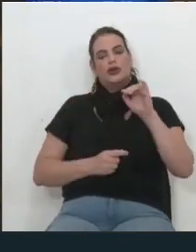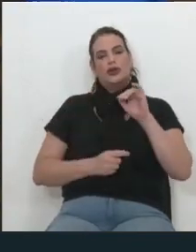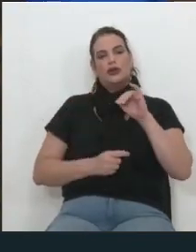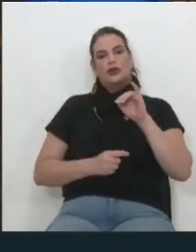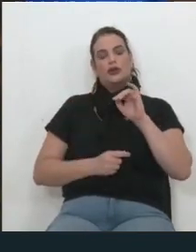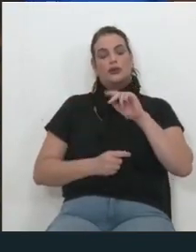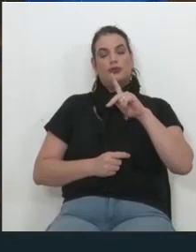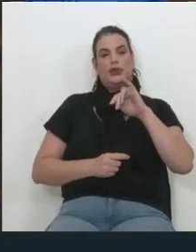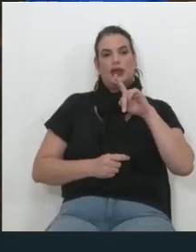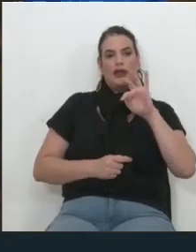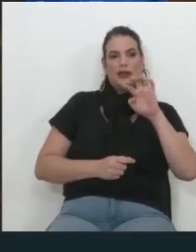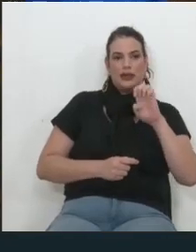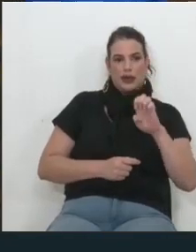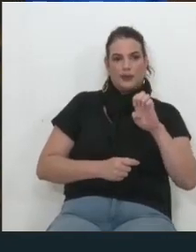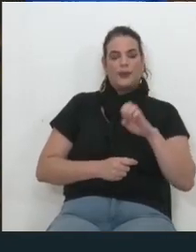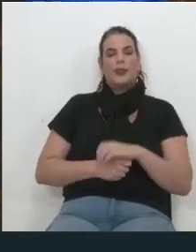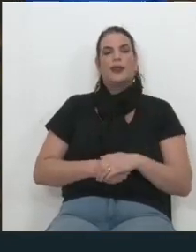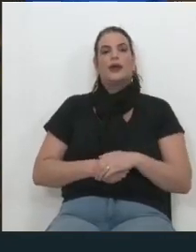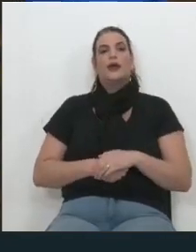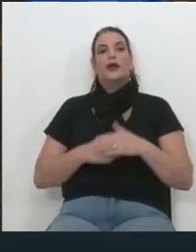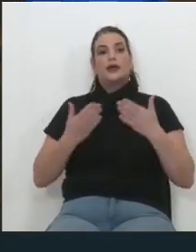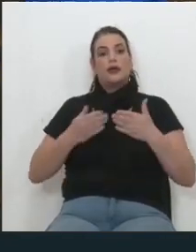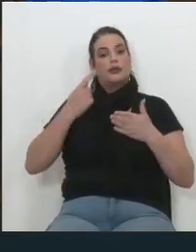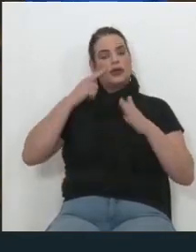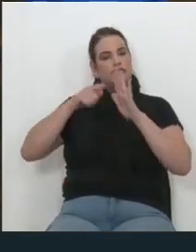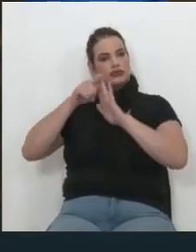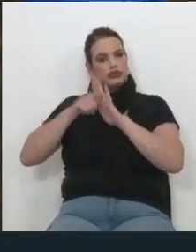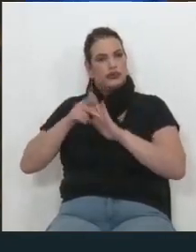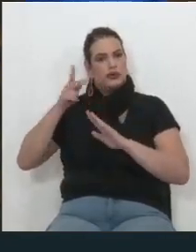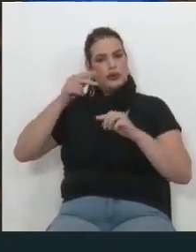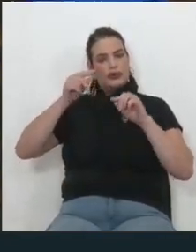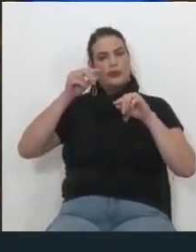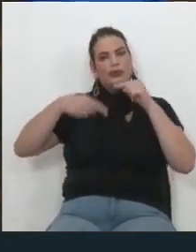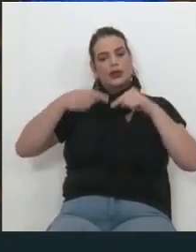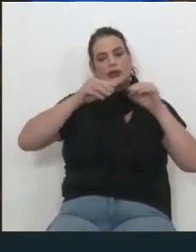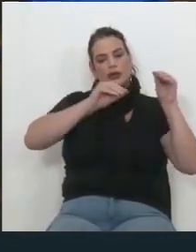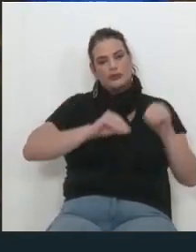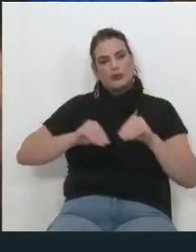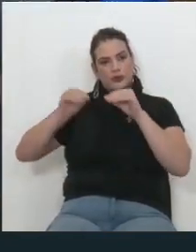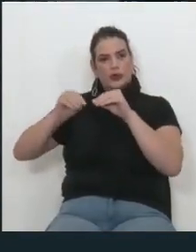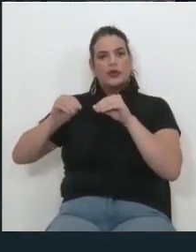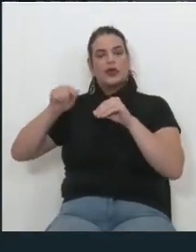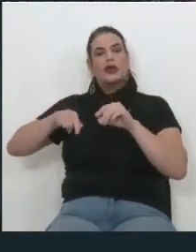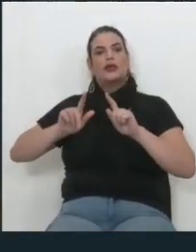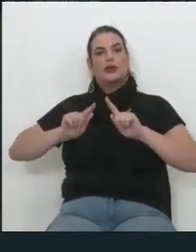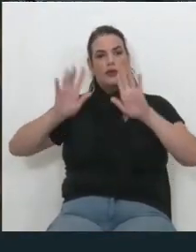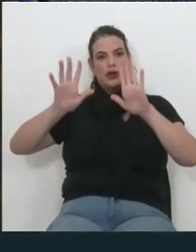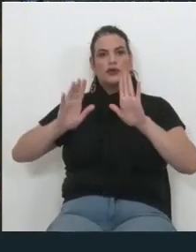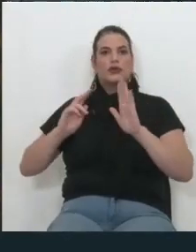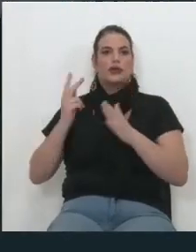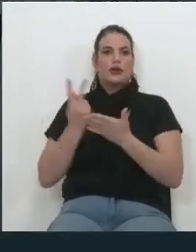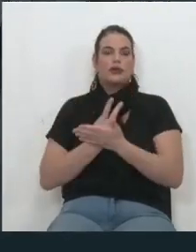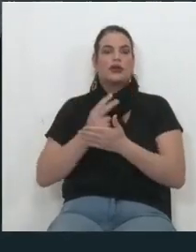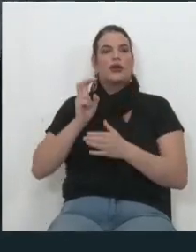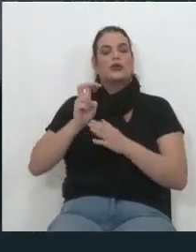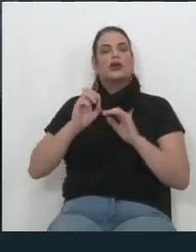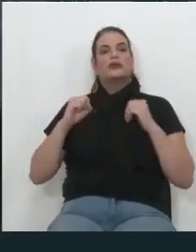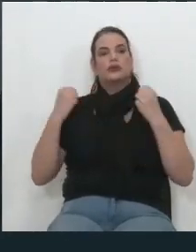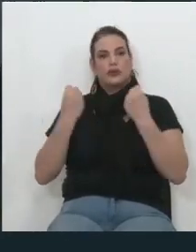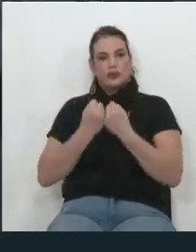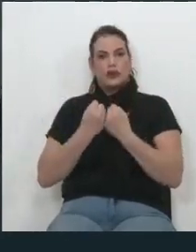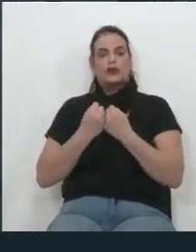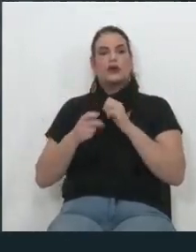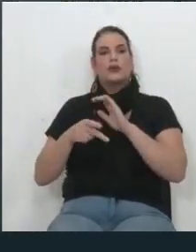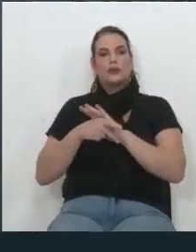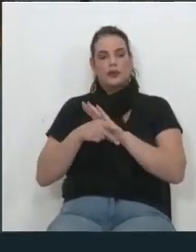Estudos para averiguar a política de imigração na cidade de Guarulhos, ocorrido na 5ª sessão ordinária realizada